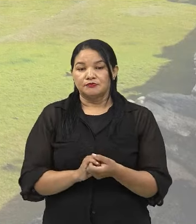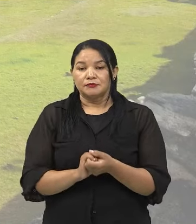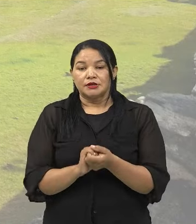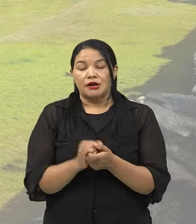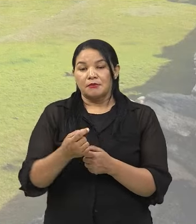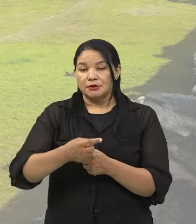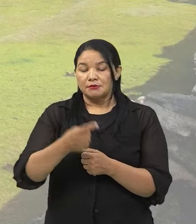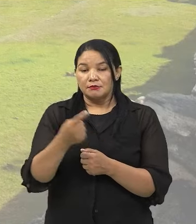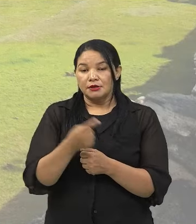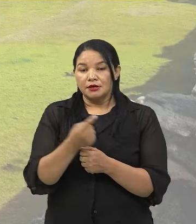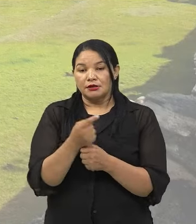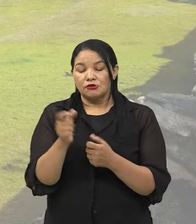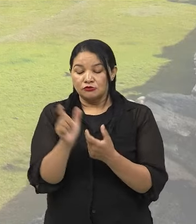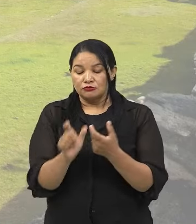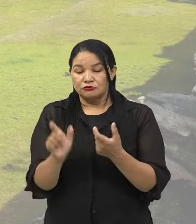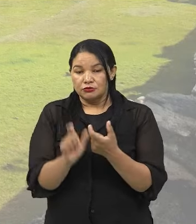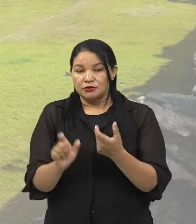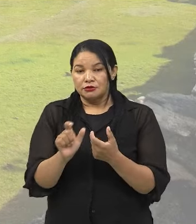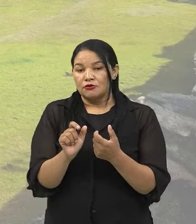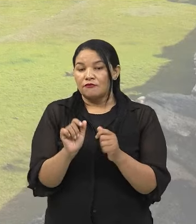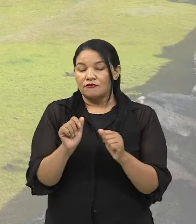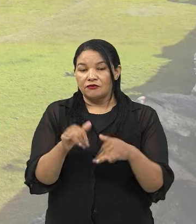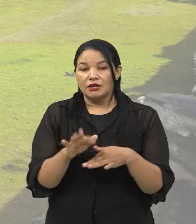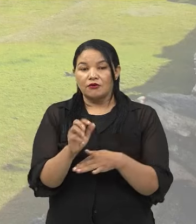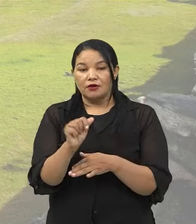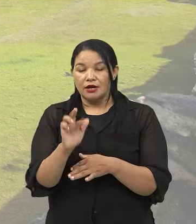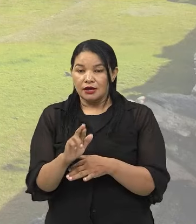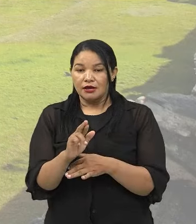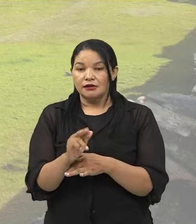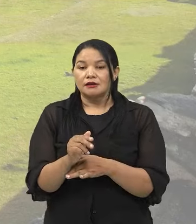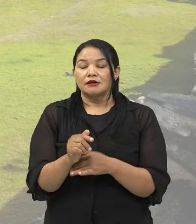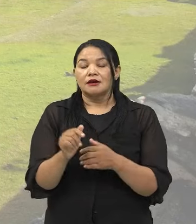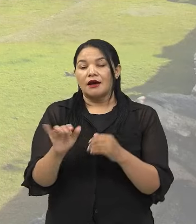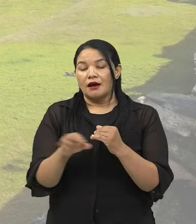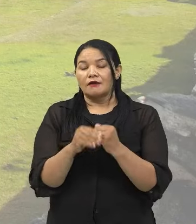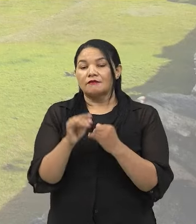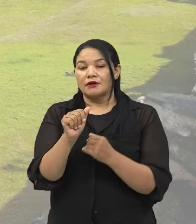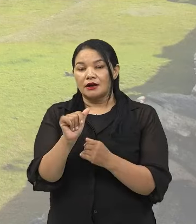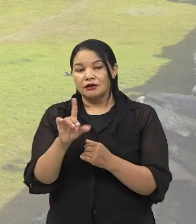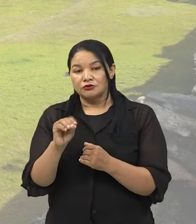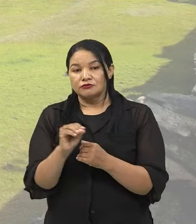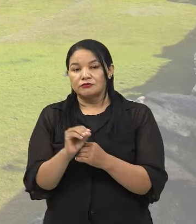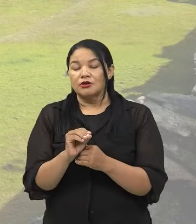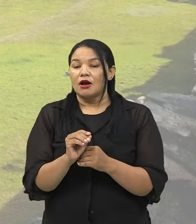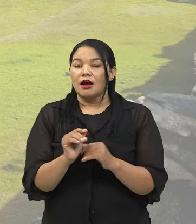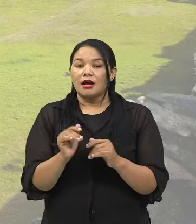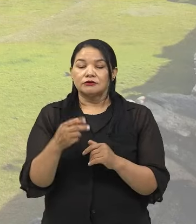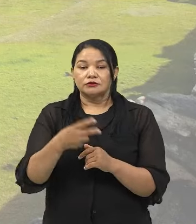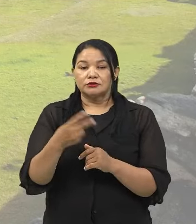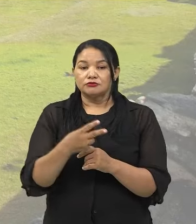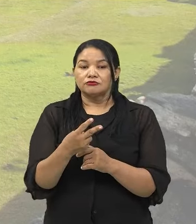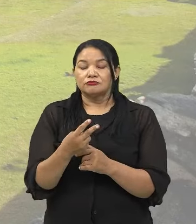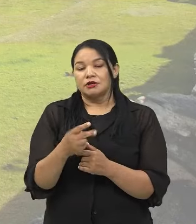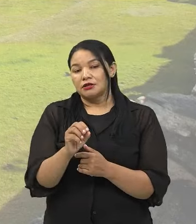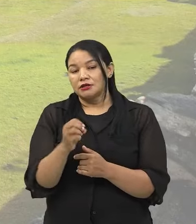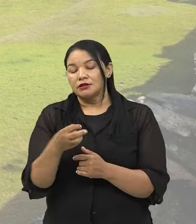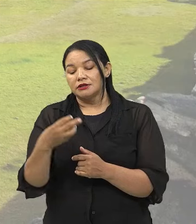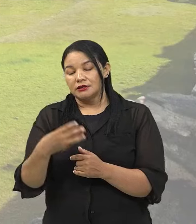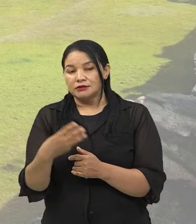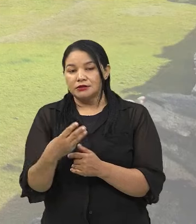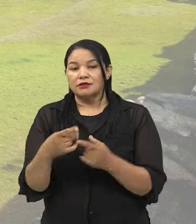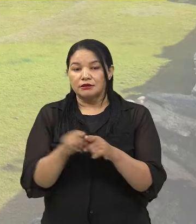em AR, ado. Verbos de segunda e terceira conjugação, terminados em ER e